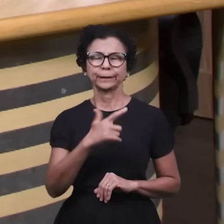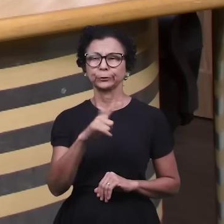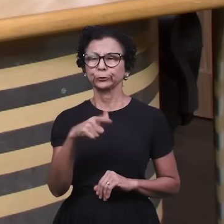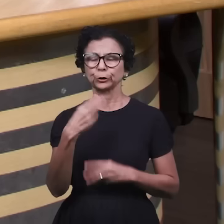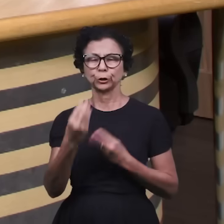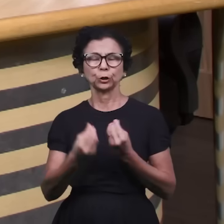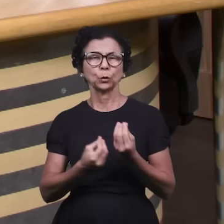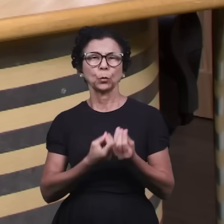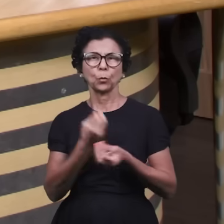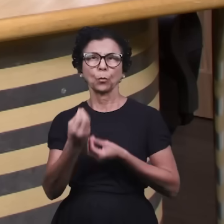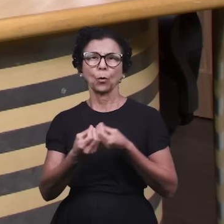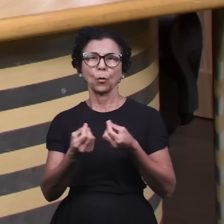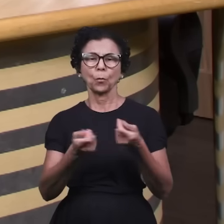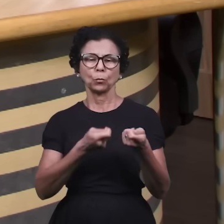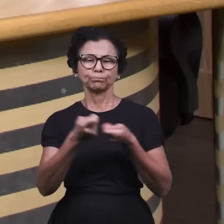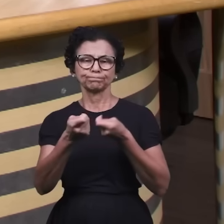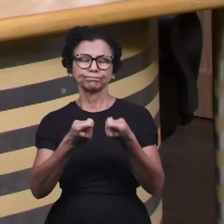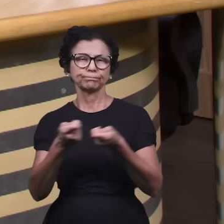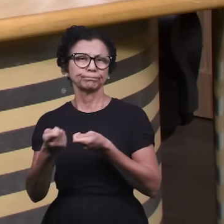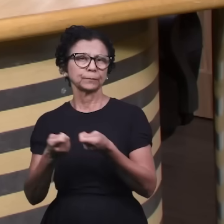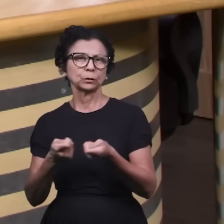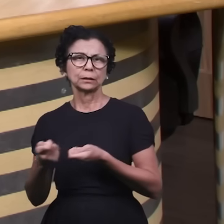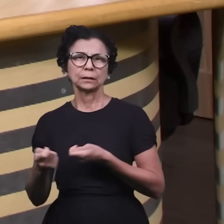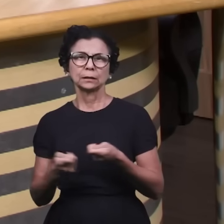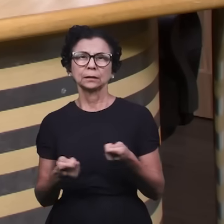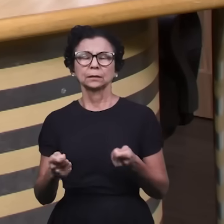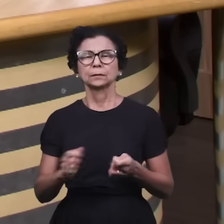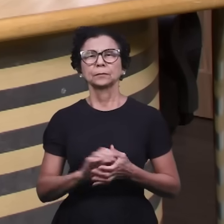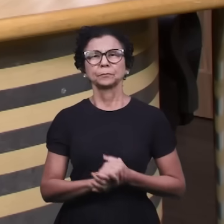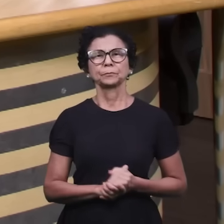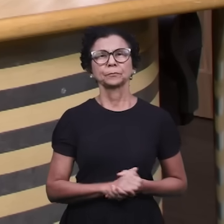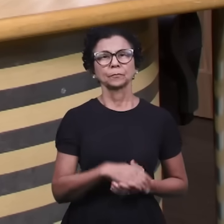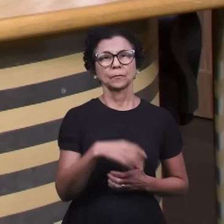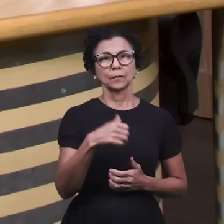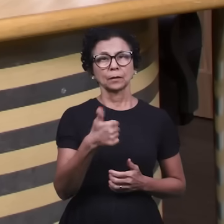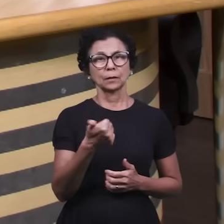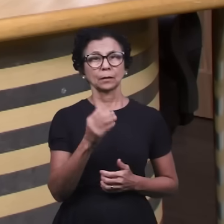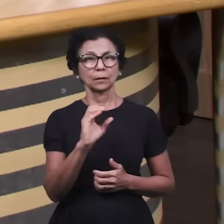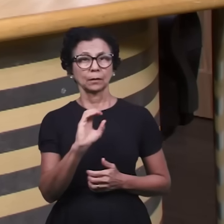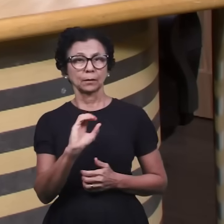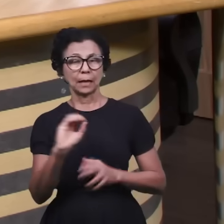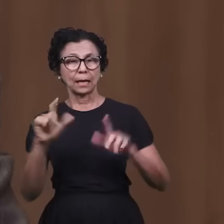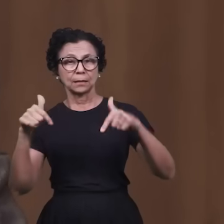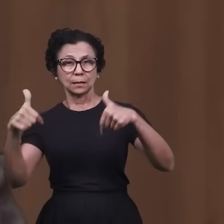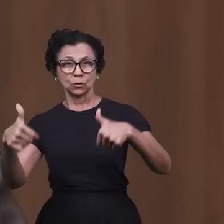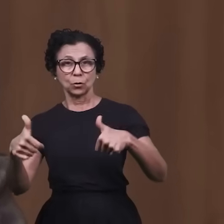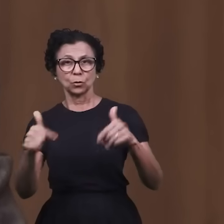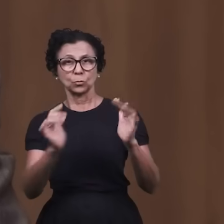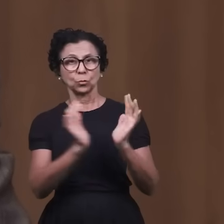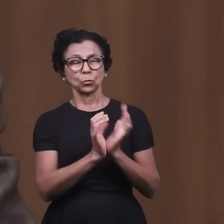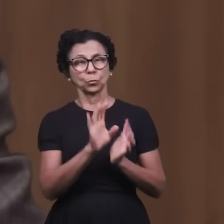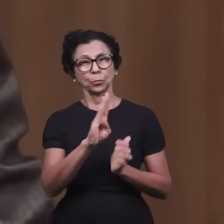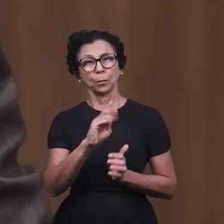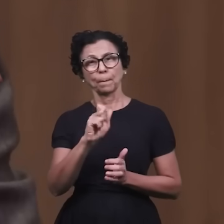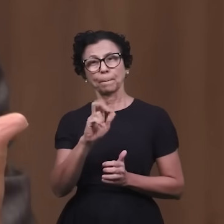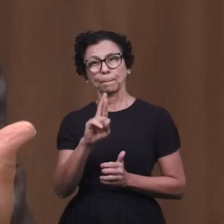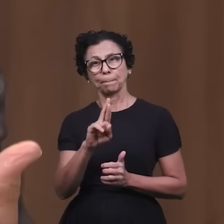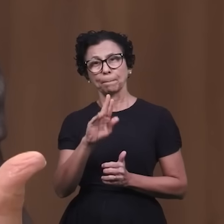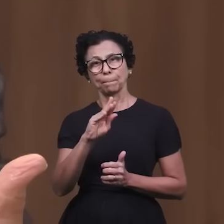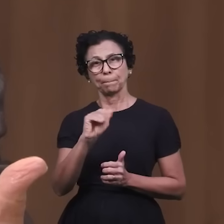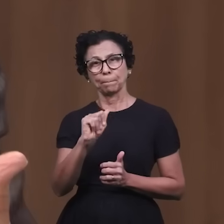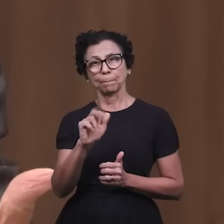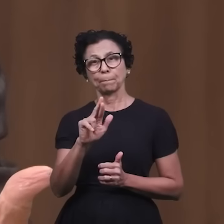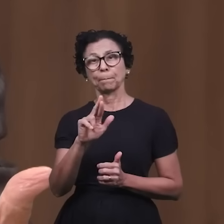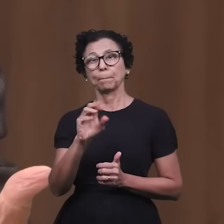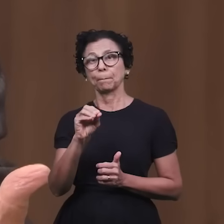visigodos, os hunos, os tártaros, todas as 10 nações bárbaras que invadiram o Império Romano. Então, quem